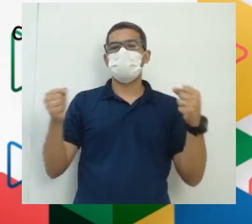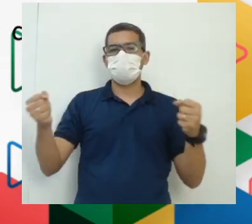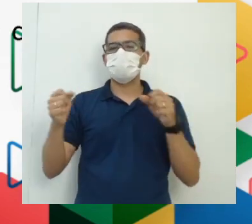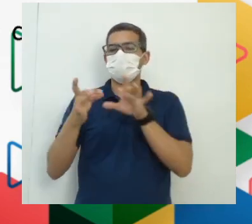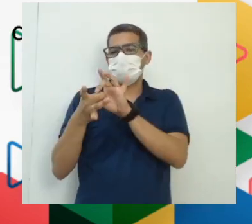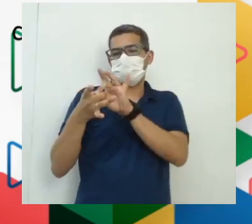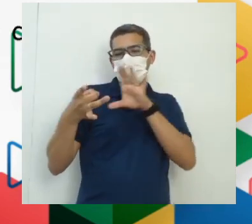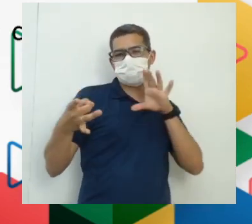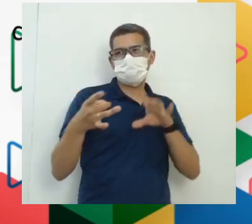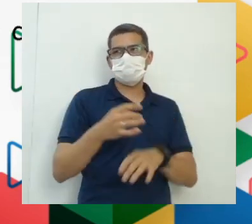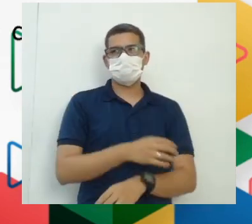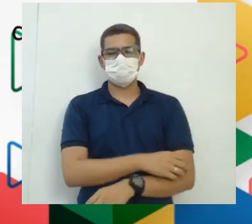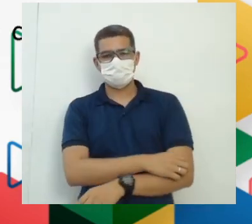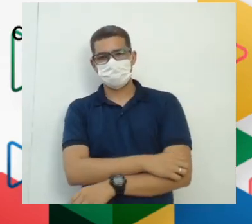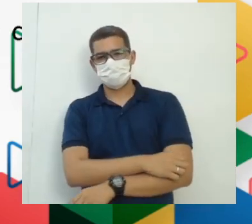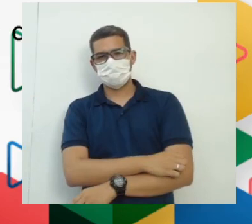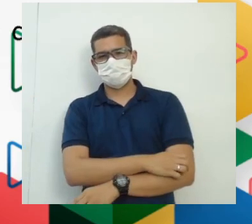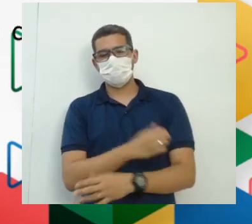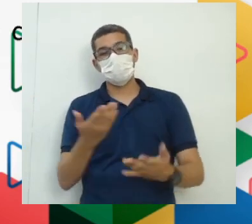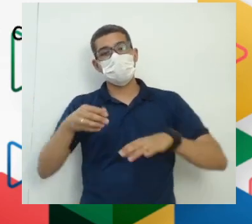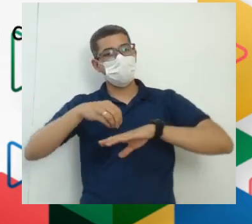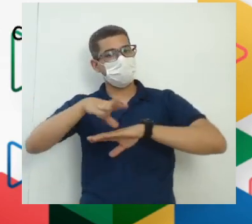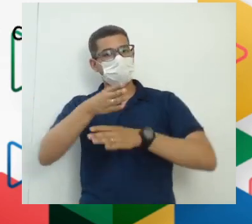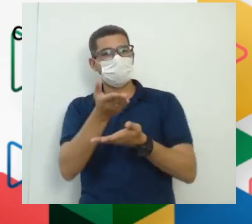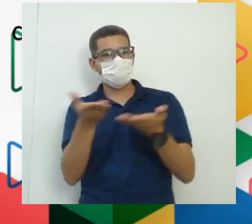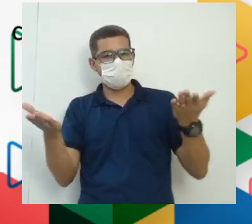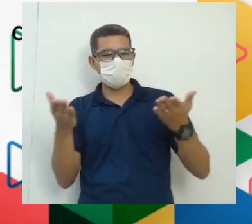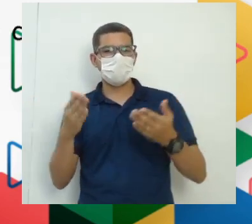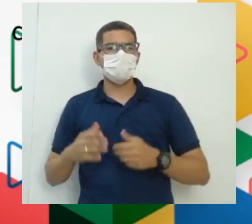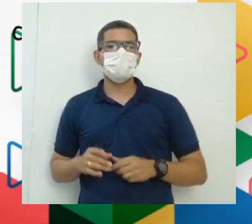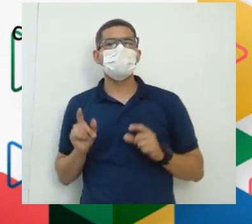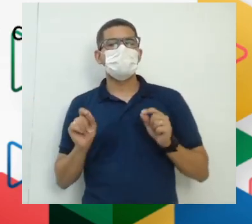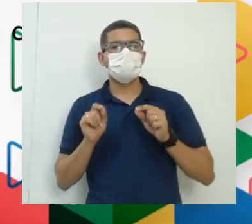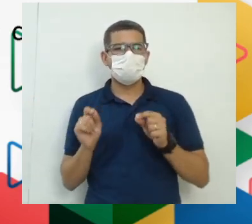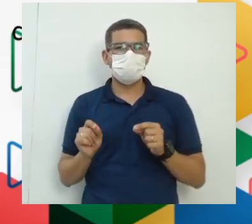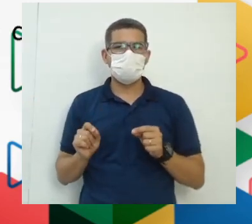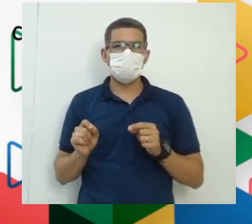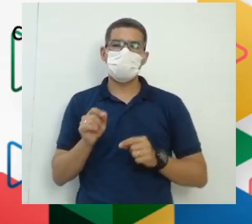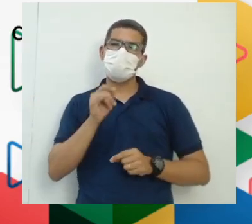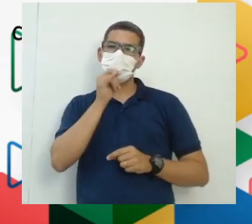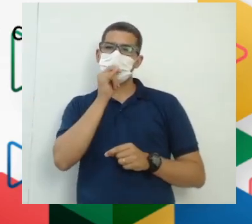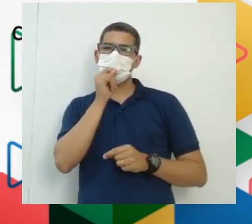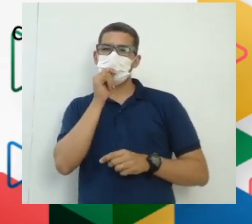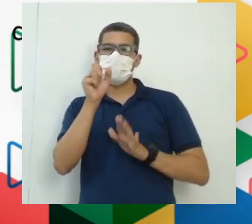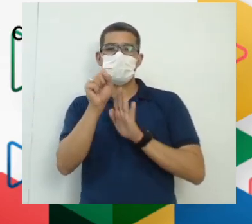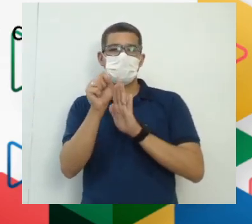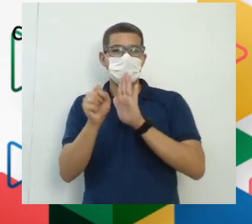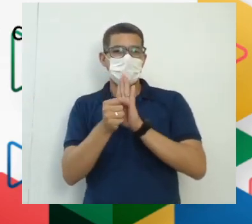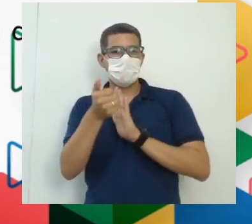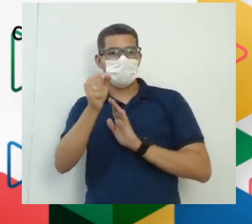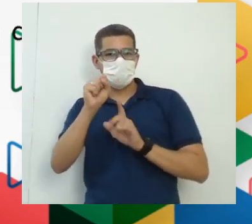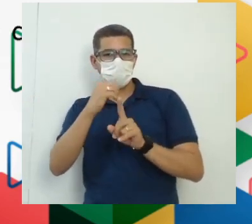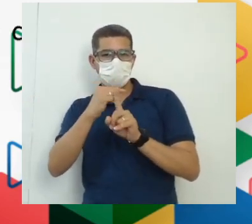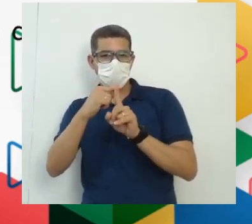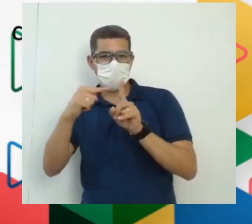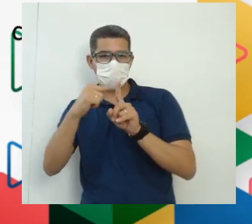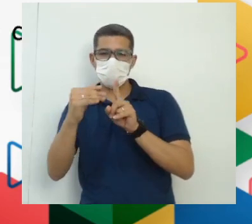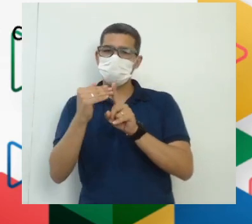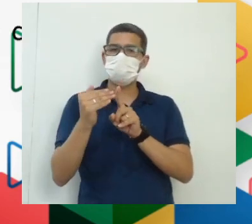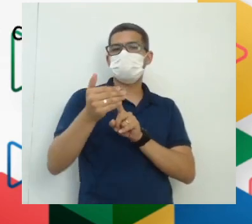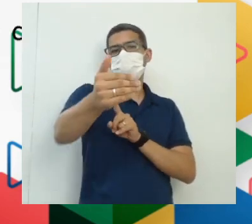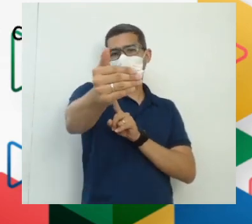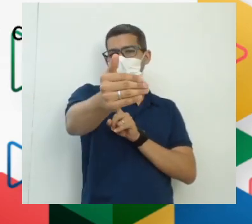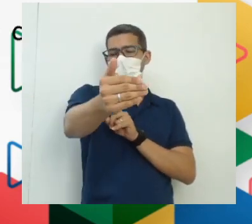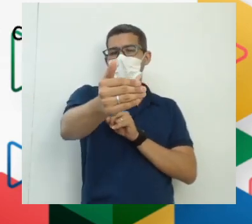Aliás, se quer uma dica que eu posso dar a vocês, é a seguinte. A partir da metade do século XVIII para frente,